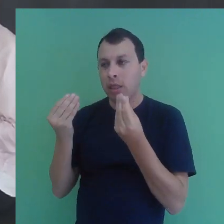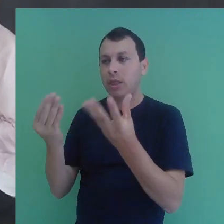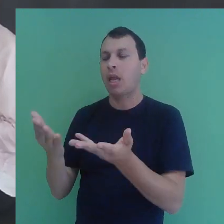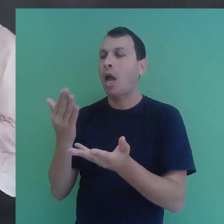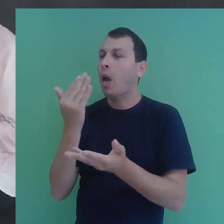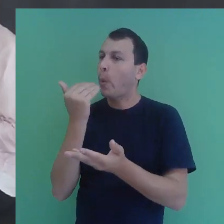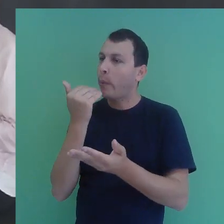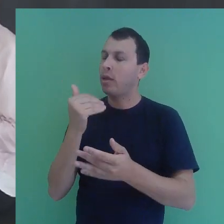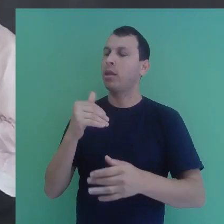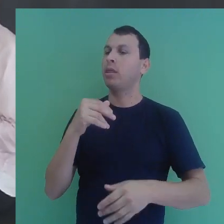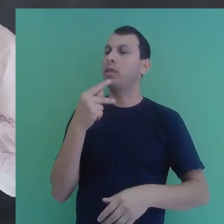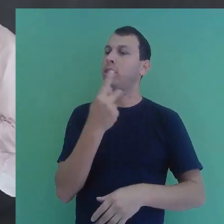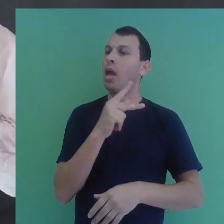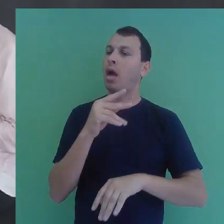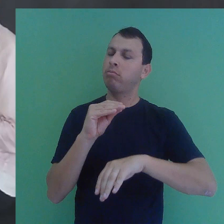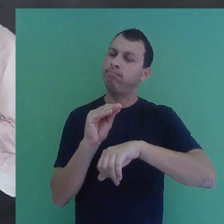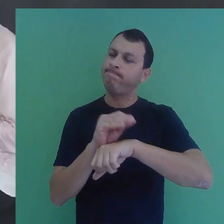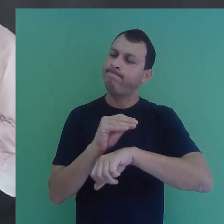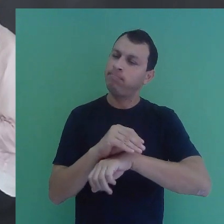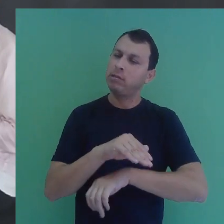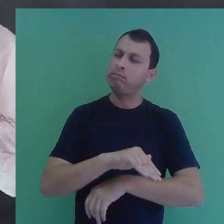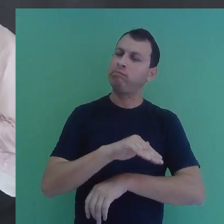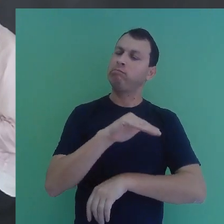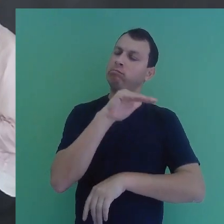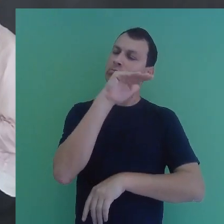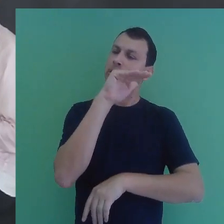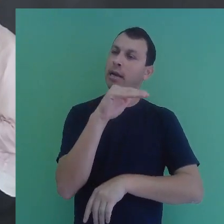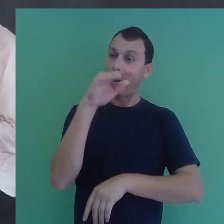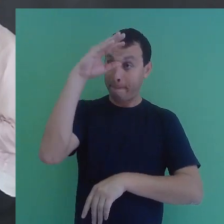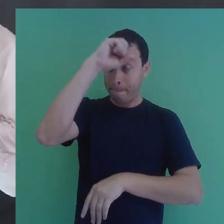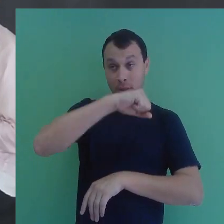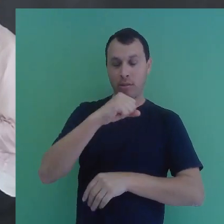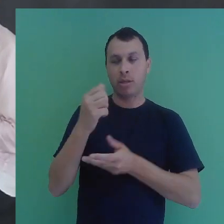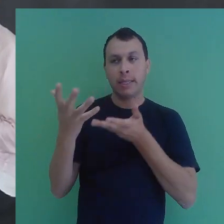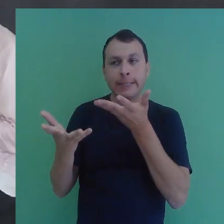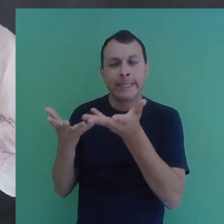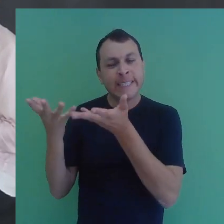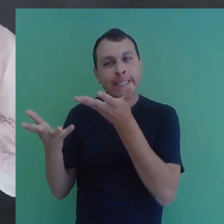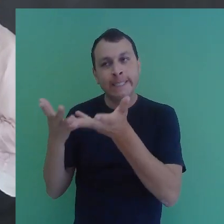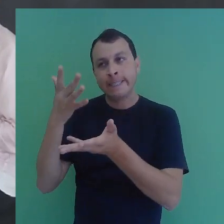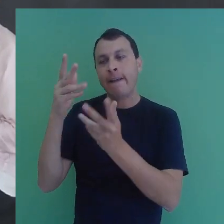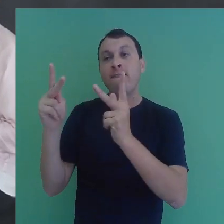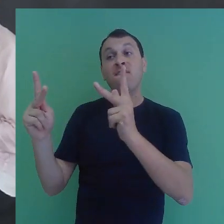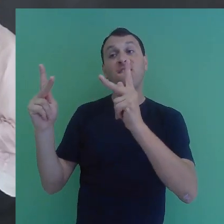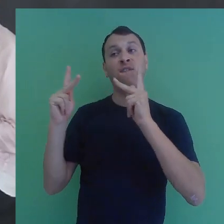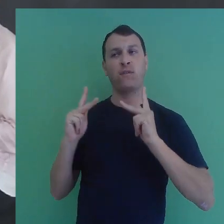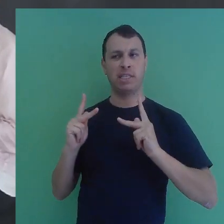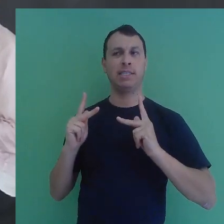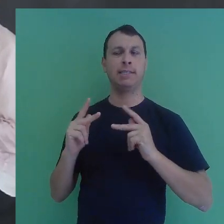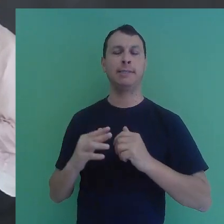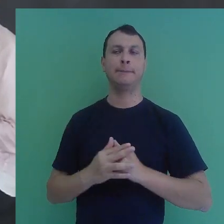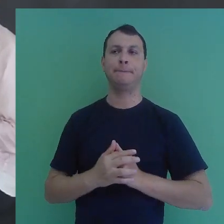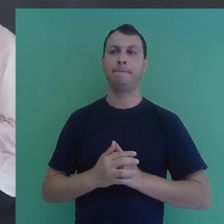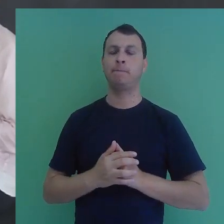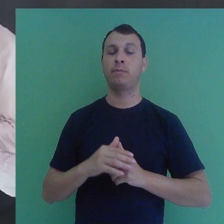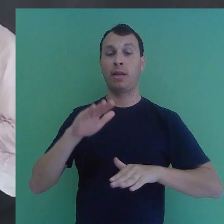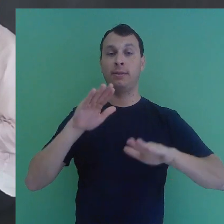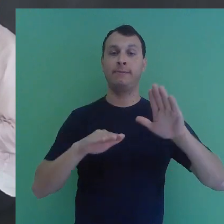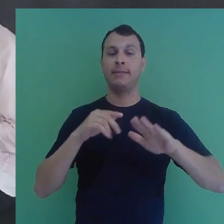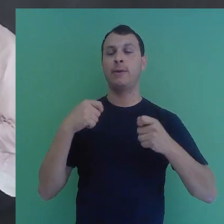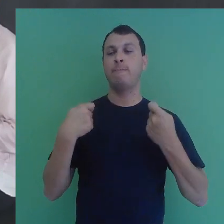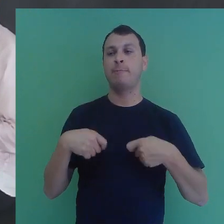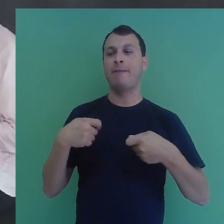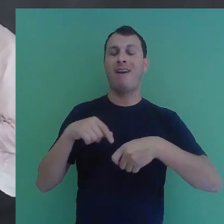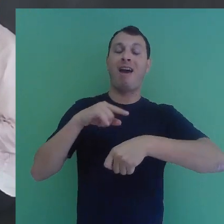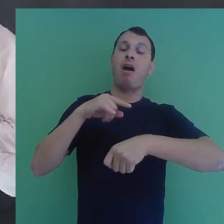foi criada, ela gosta de tratar todo mundo muito bem quando recebe visita. Então, às vezes, eu precisava me